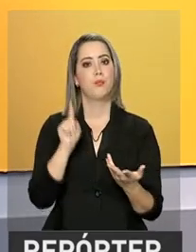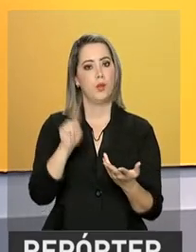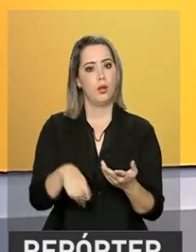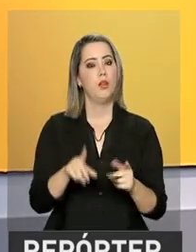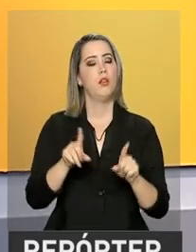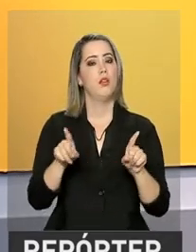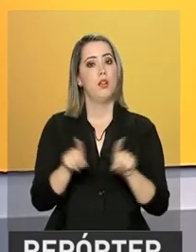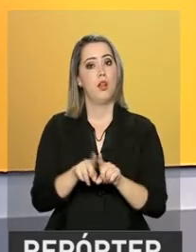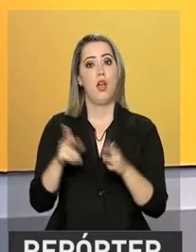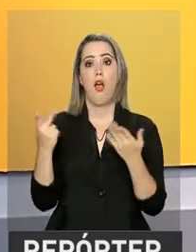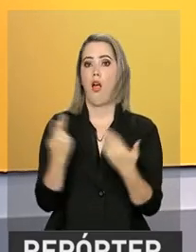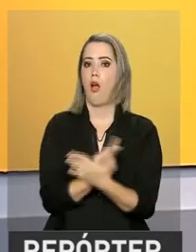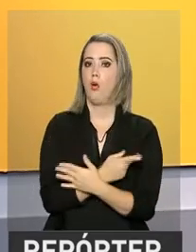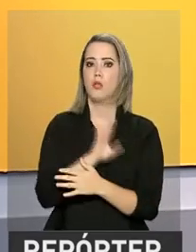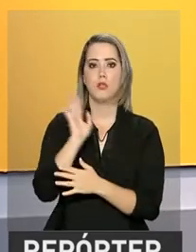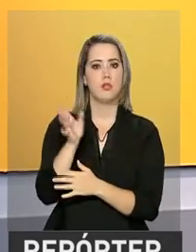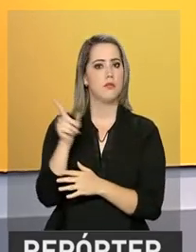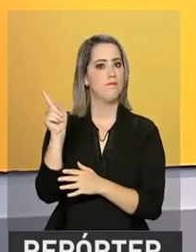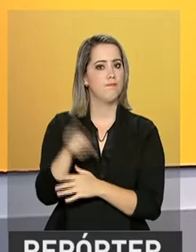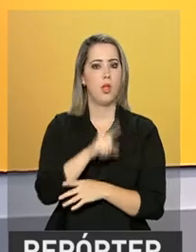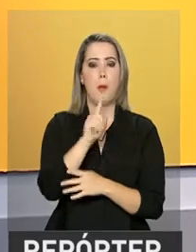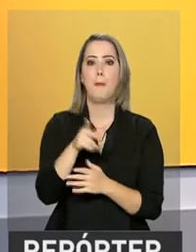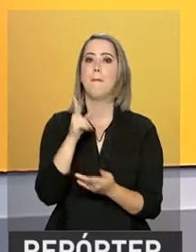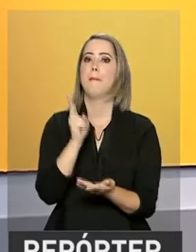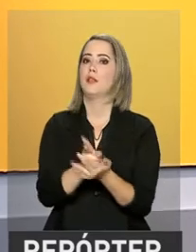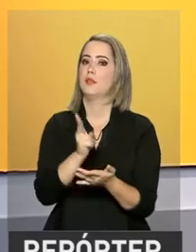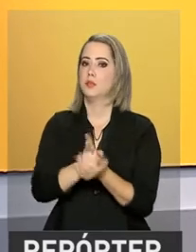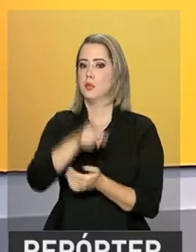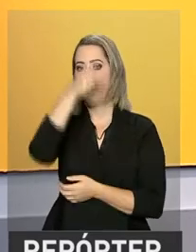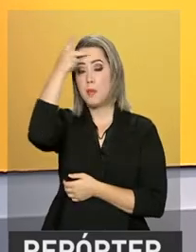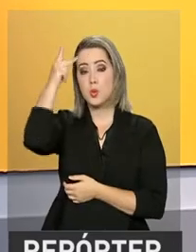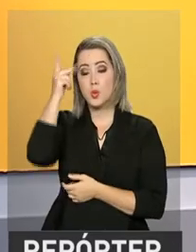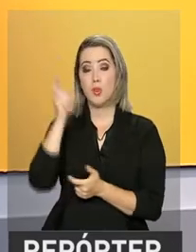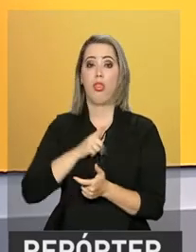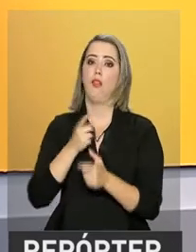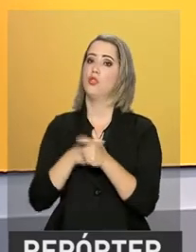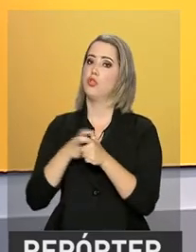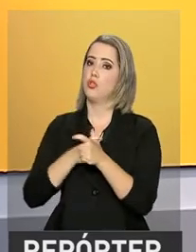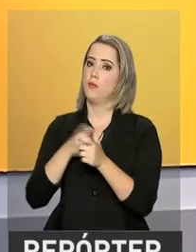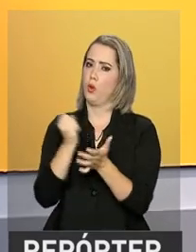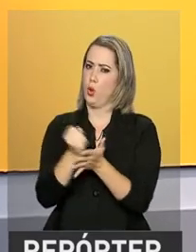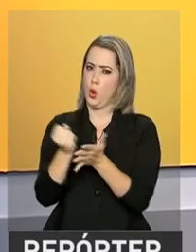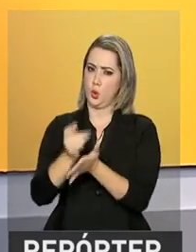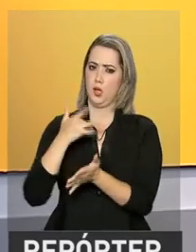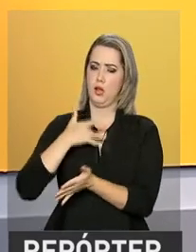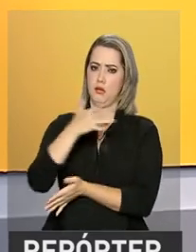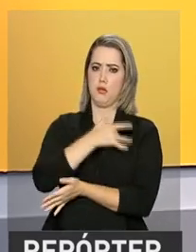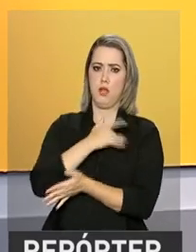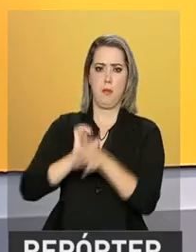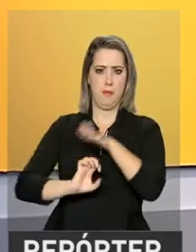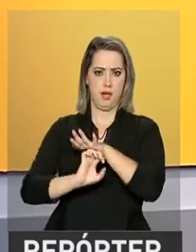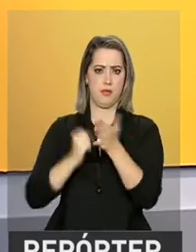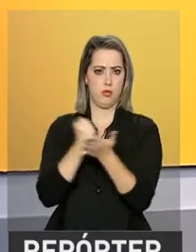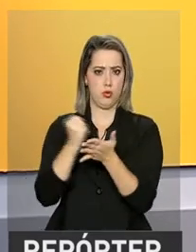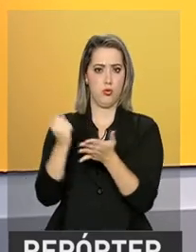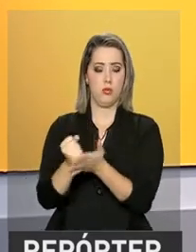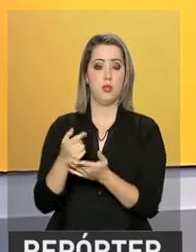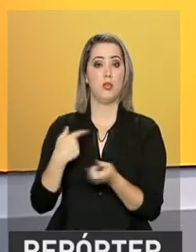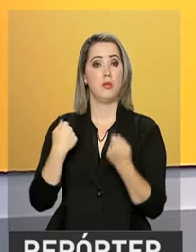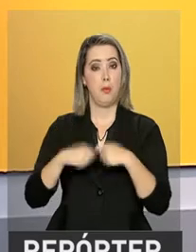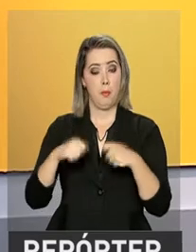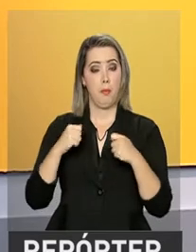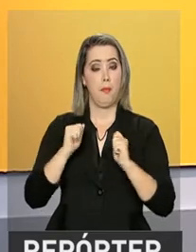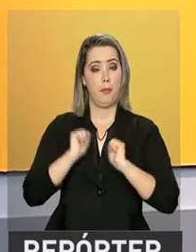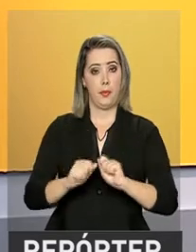imediato inclusive para devedores e o consumidor deve fazer denúncia a agência nacional de saúde em